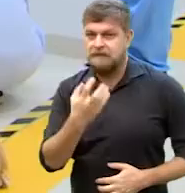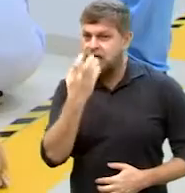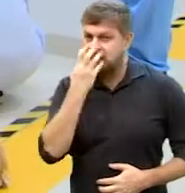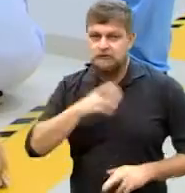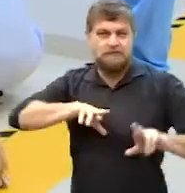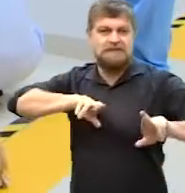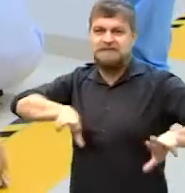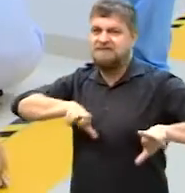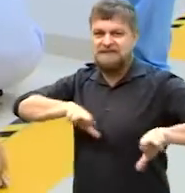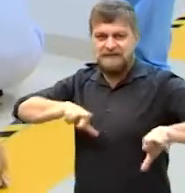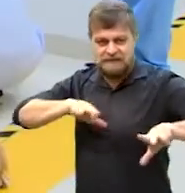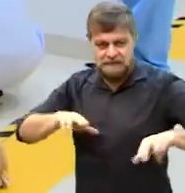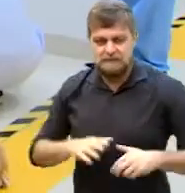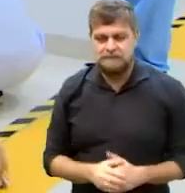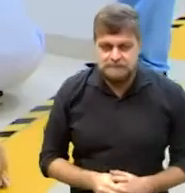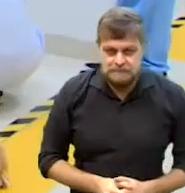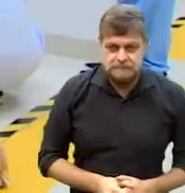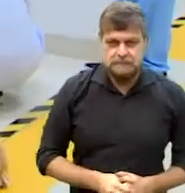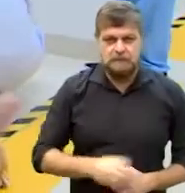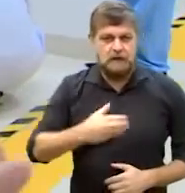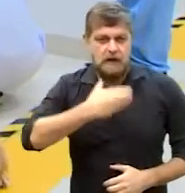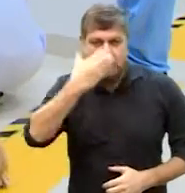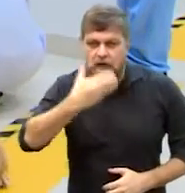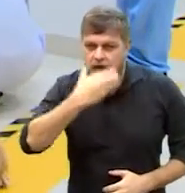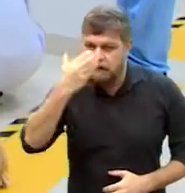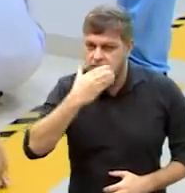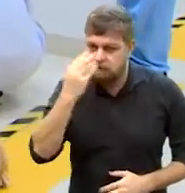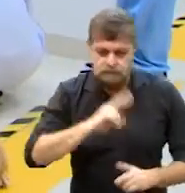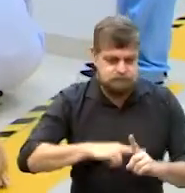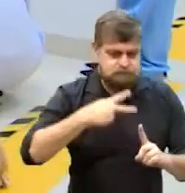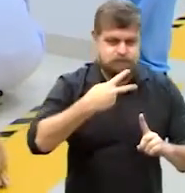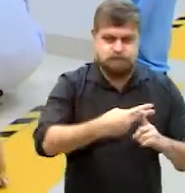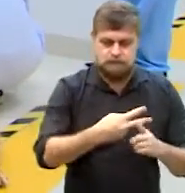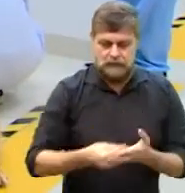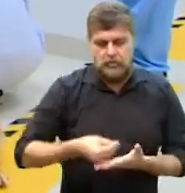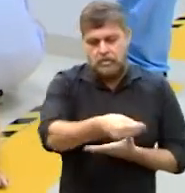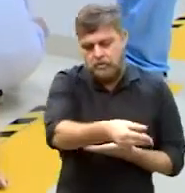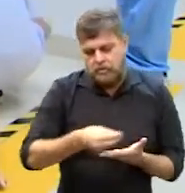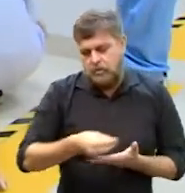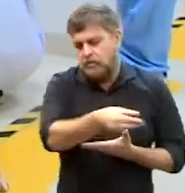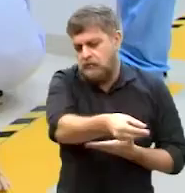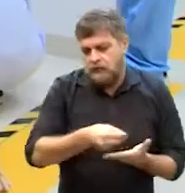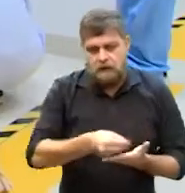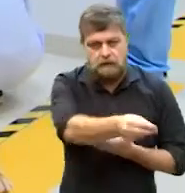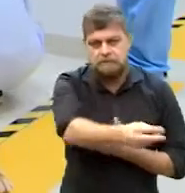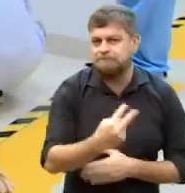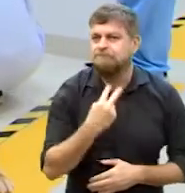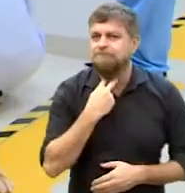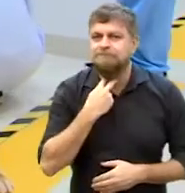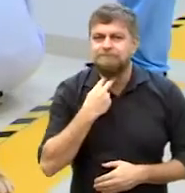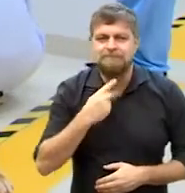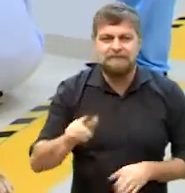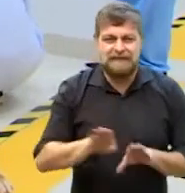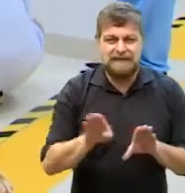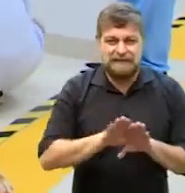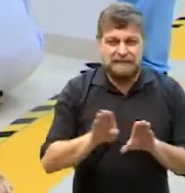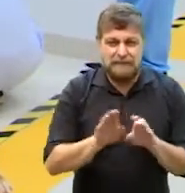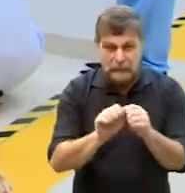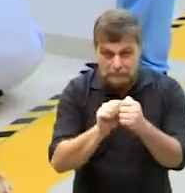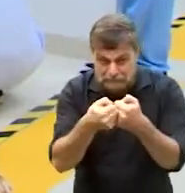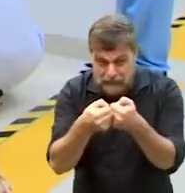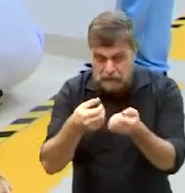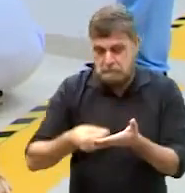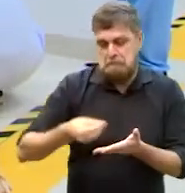para os animais também vai ser, né? Então, as frutas em excesso, a gente dá um excesso de frutose, o carboidrato,